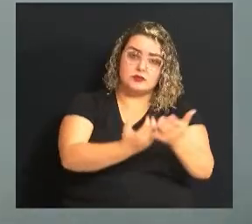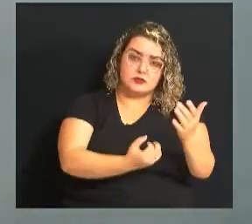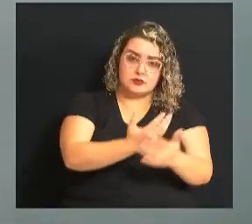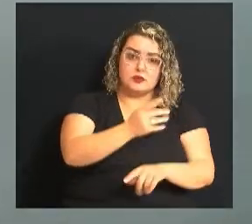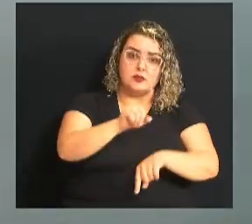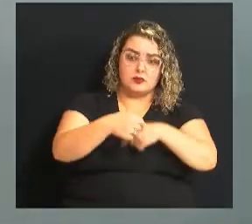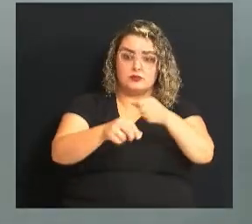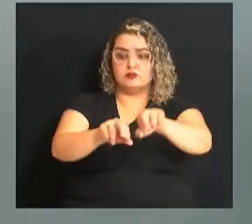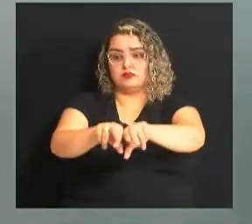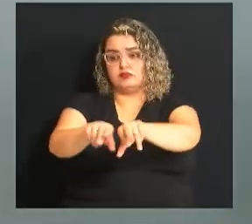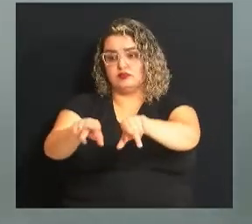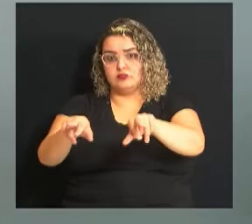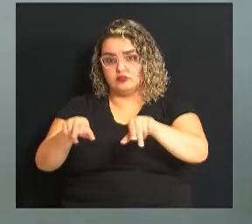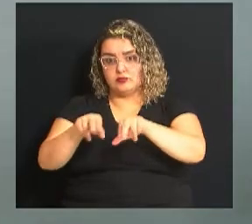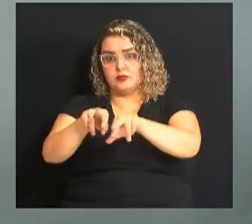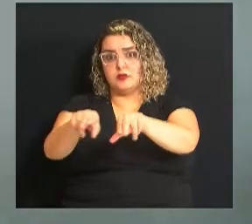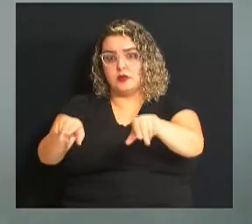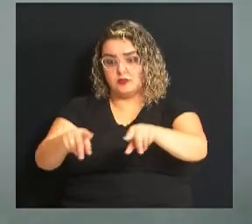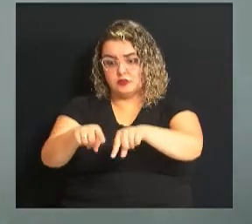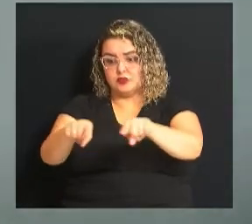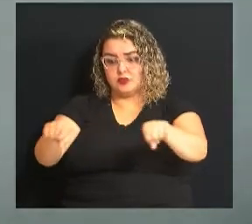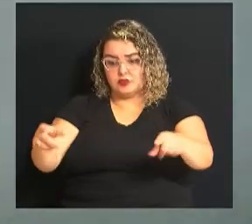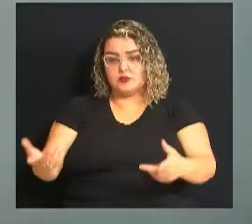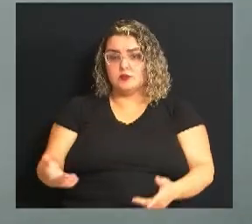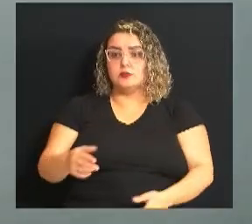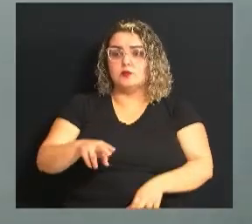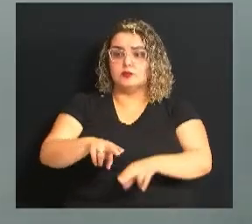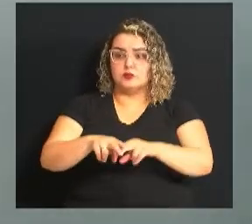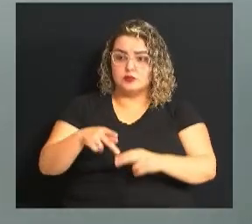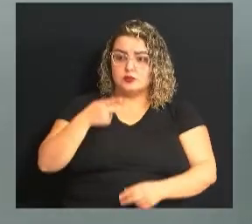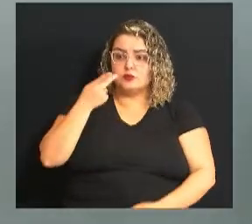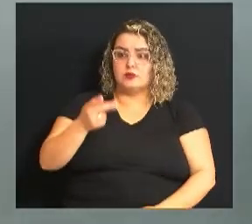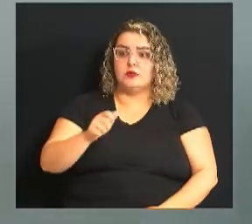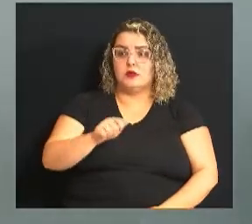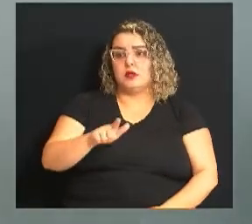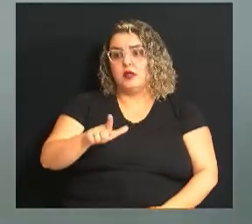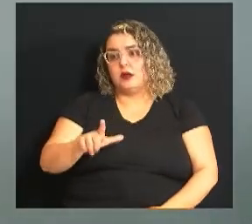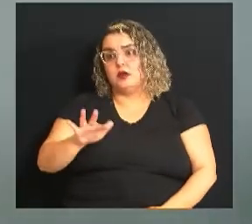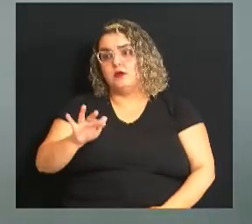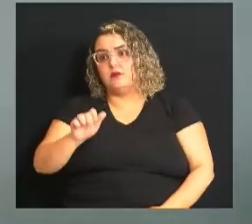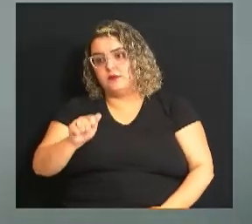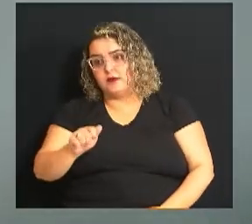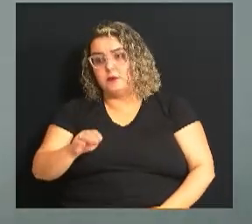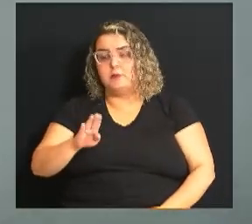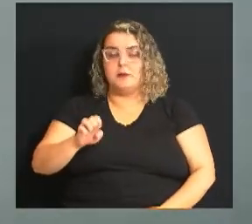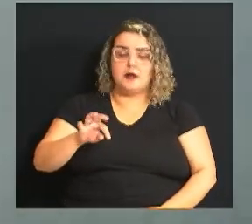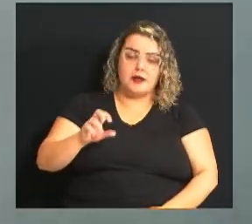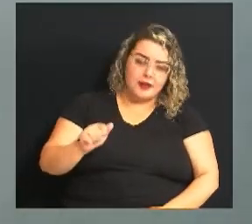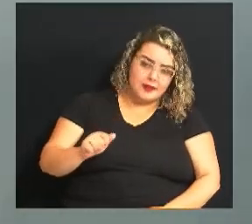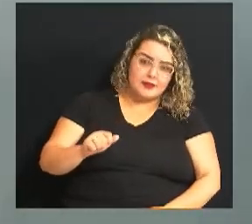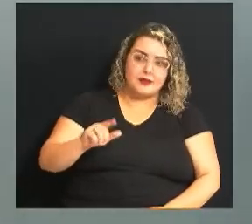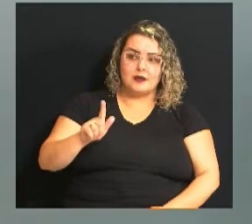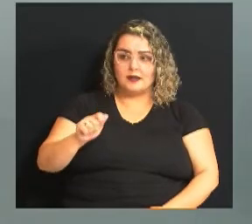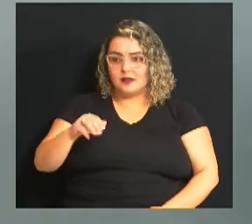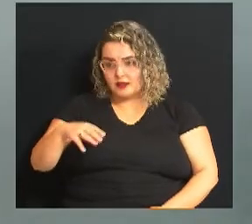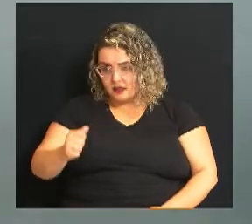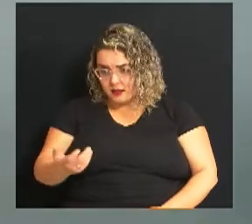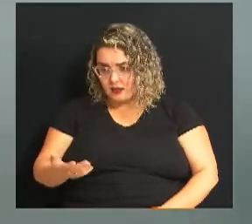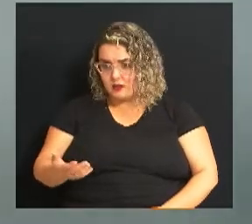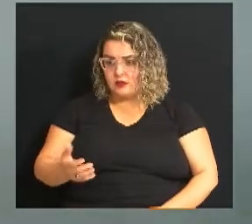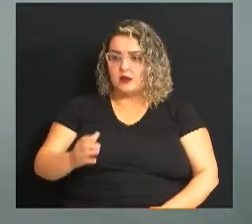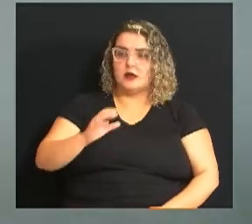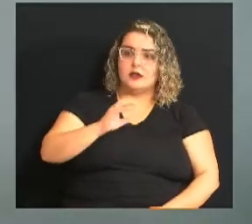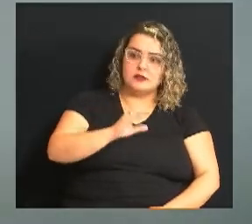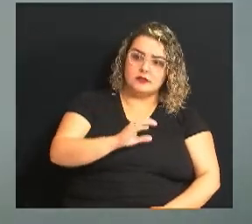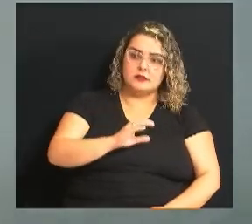variantes. Por isso que a gente deixou de falar alfa, beta, gama, delta, e a Ômicron passou a ser BA1,